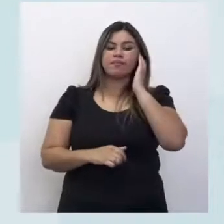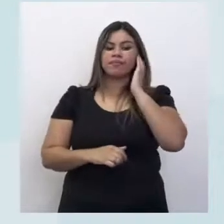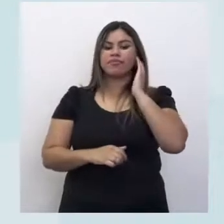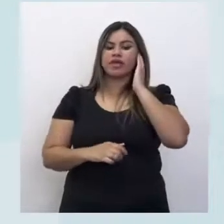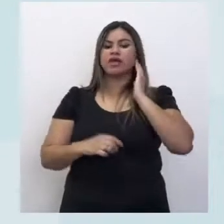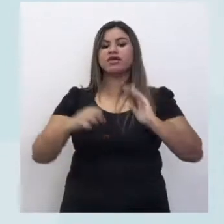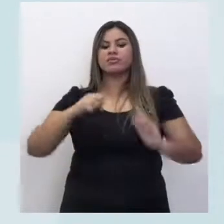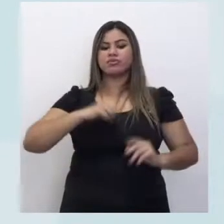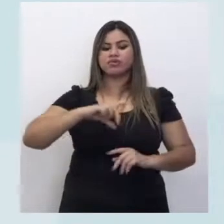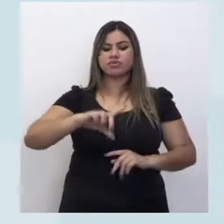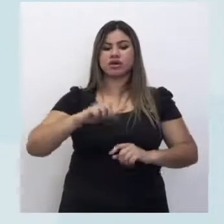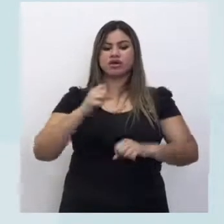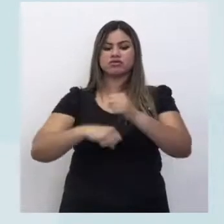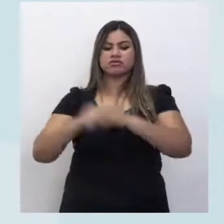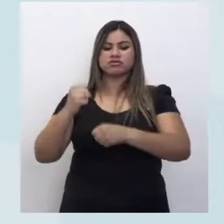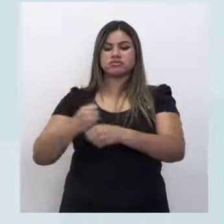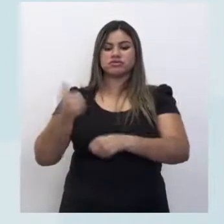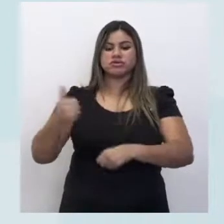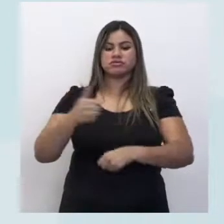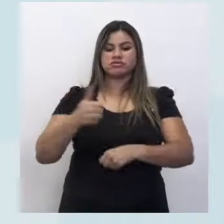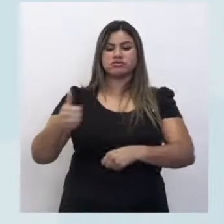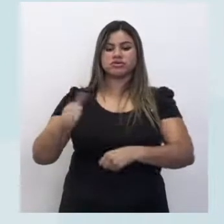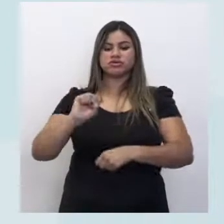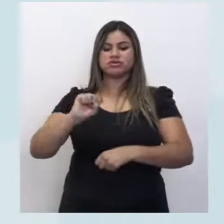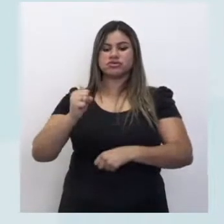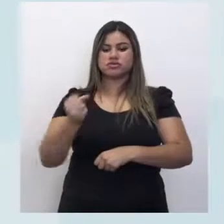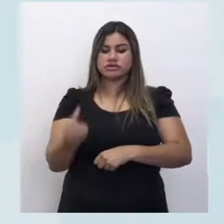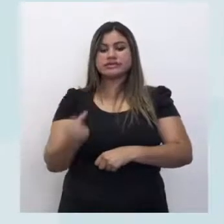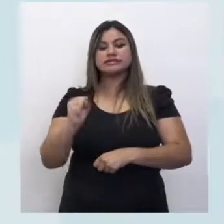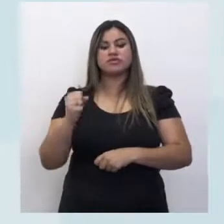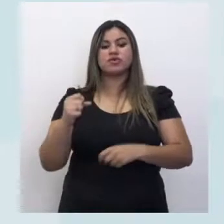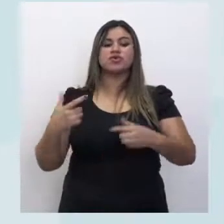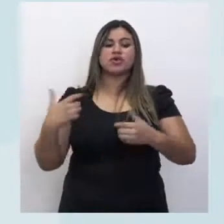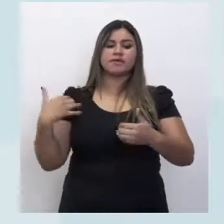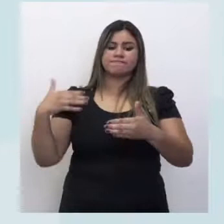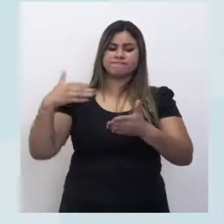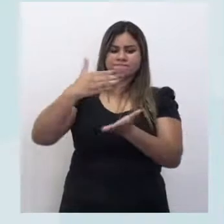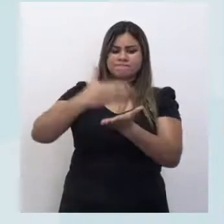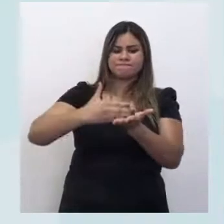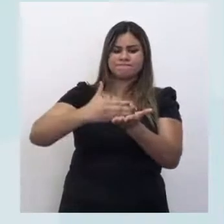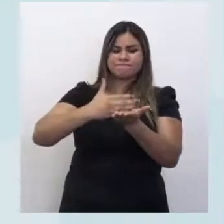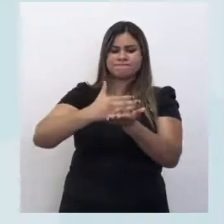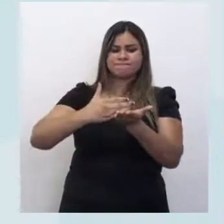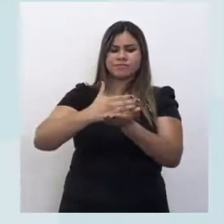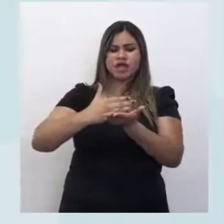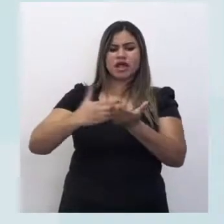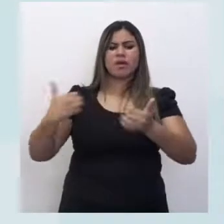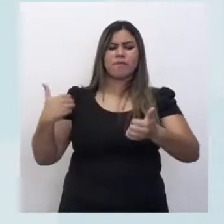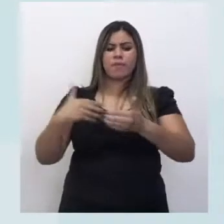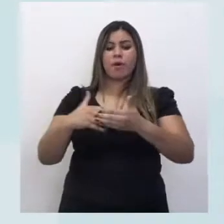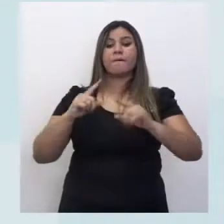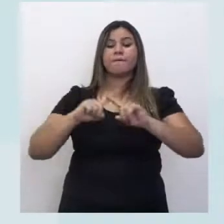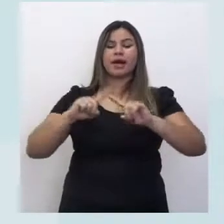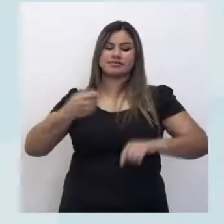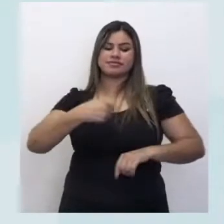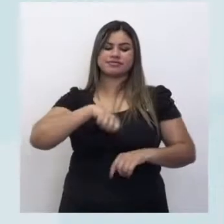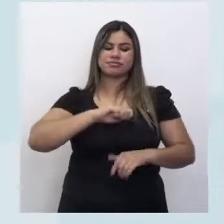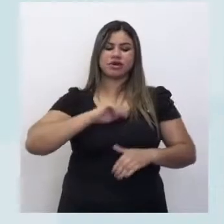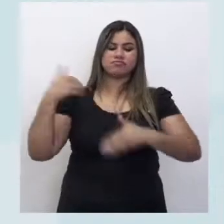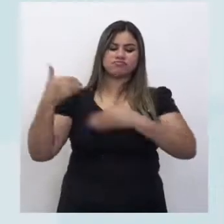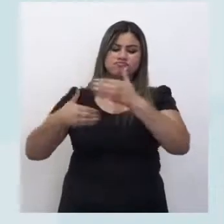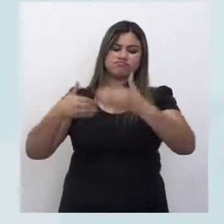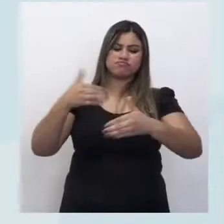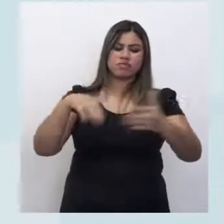1168, tinha os seus limites muito próximos dos atuais, a unificação da Espanha deu-se de forma gradual e até hoje